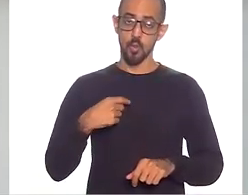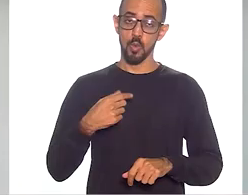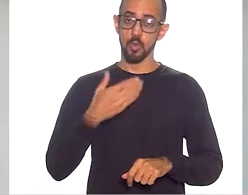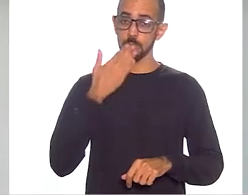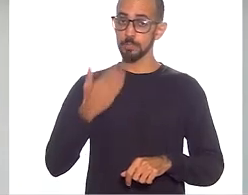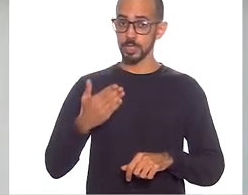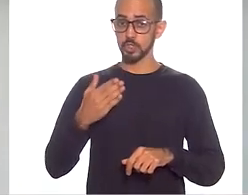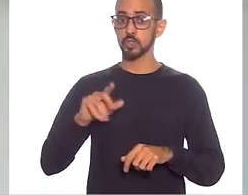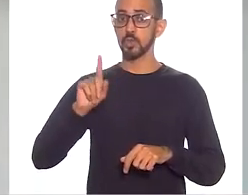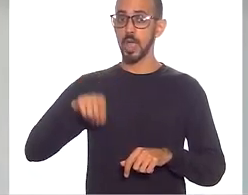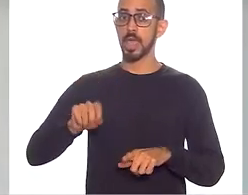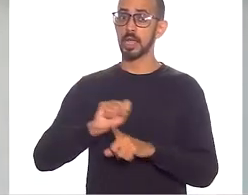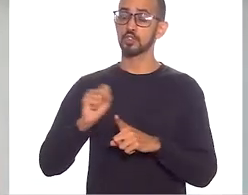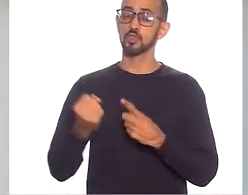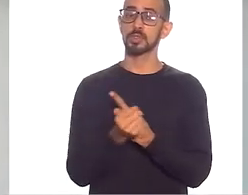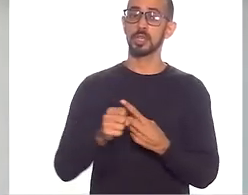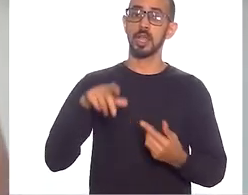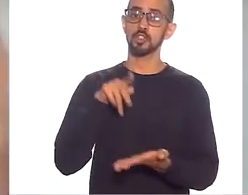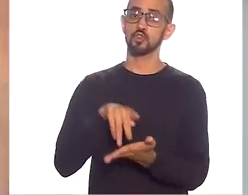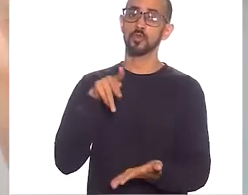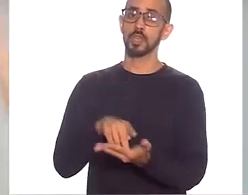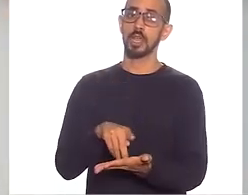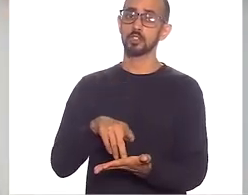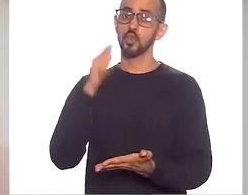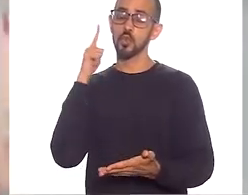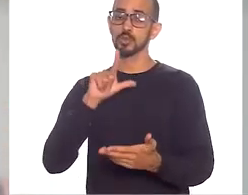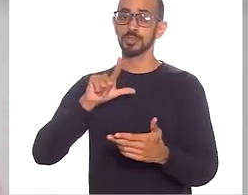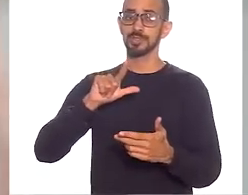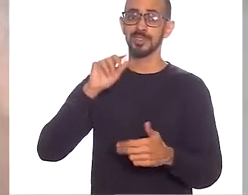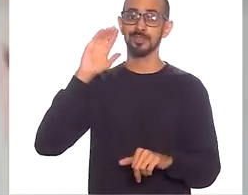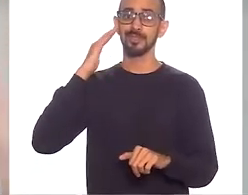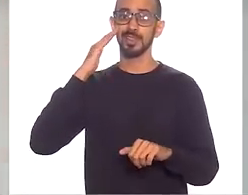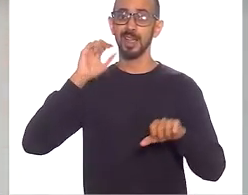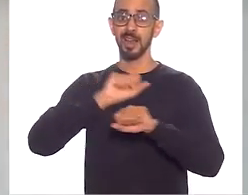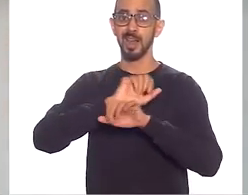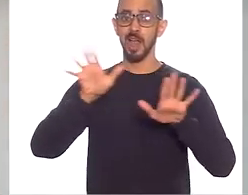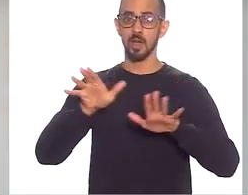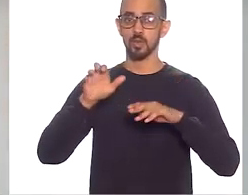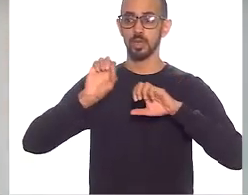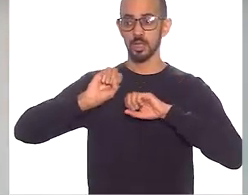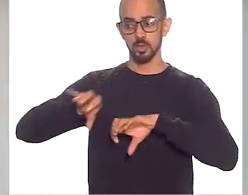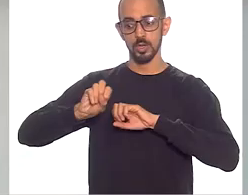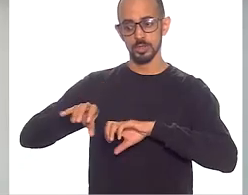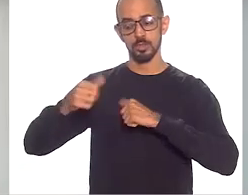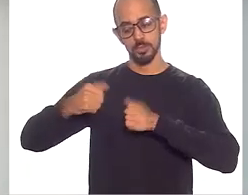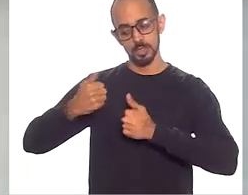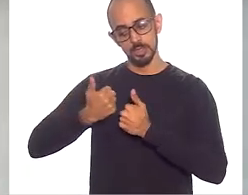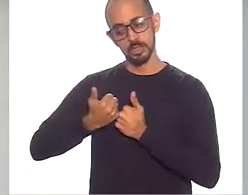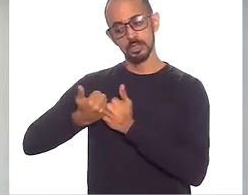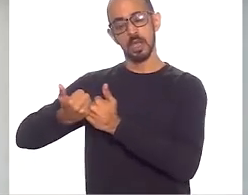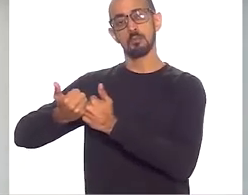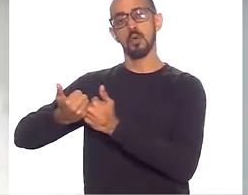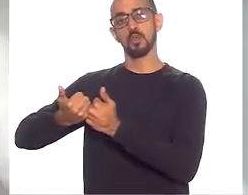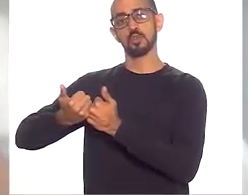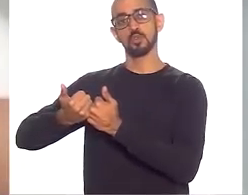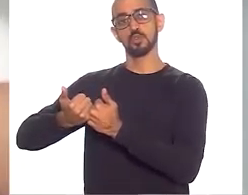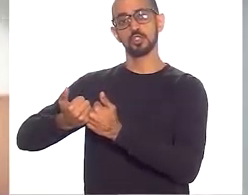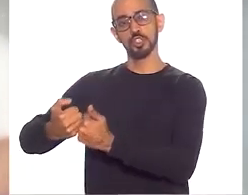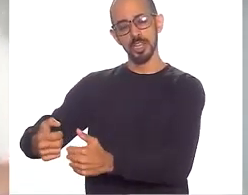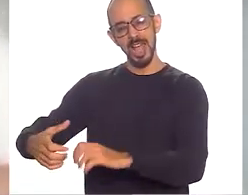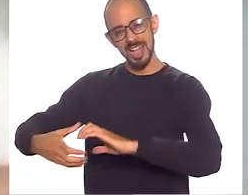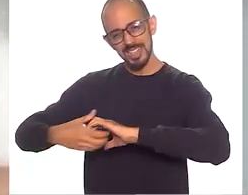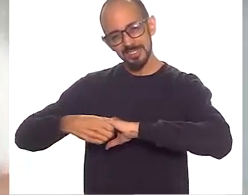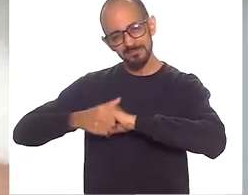Então, assim, como apelo é que a sociedade de fato consiga entender que a educação precisa desse apoio